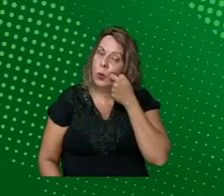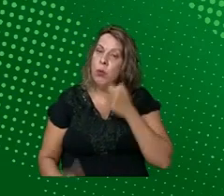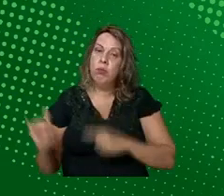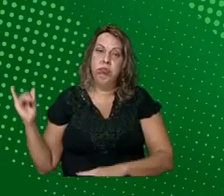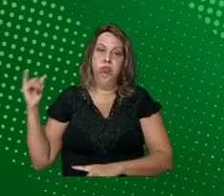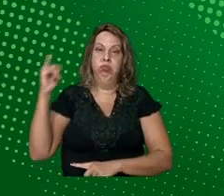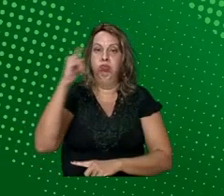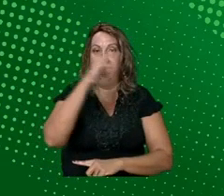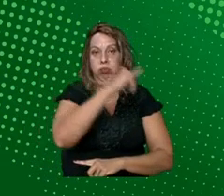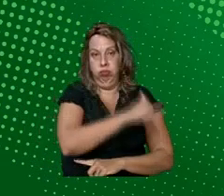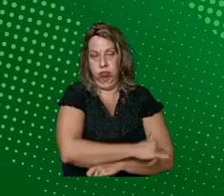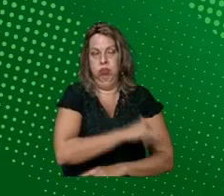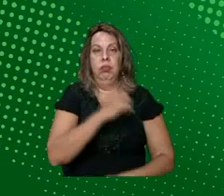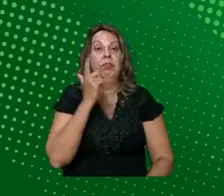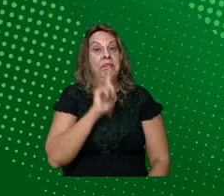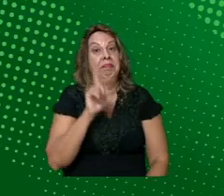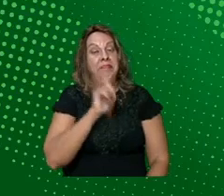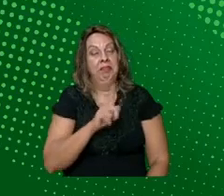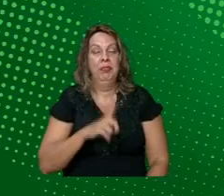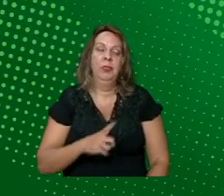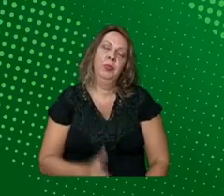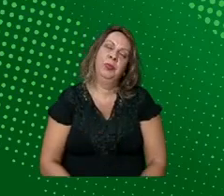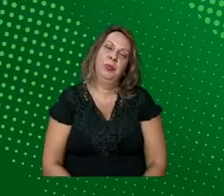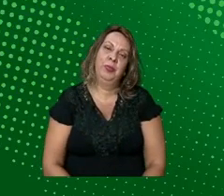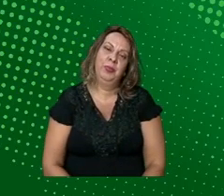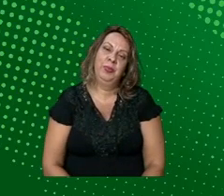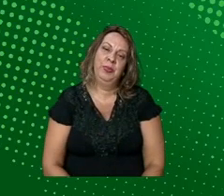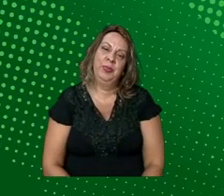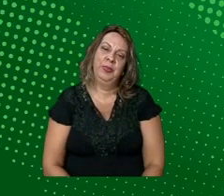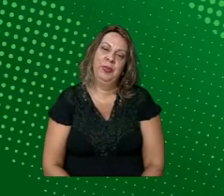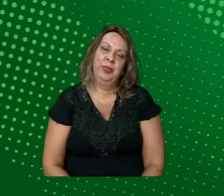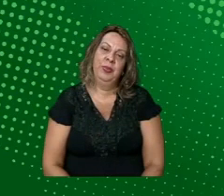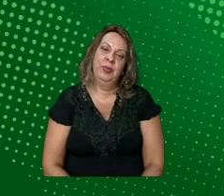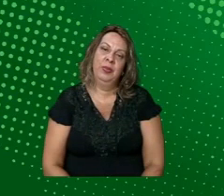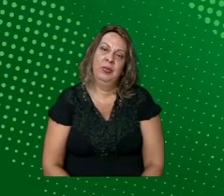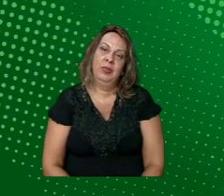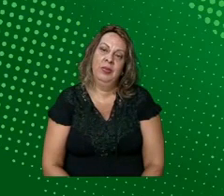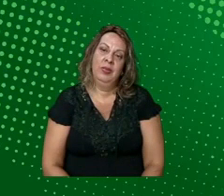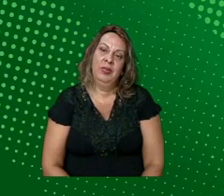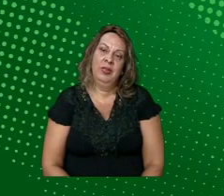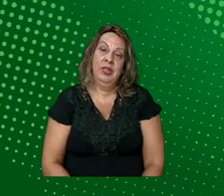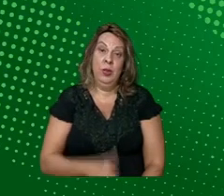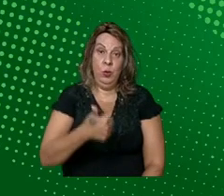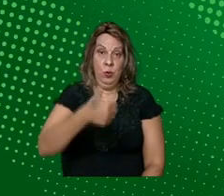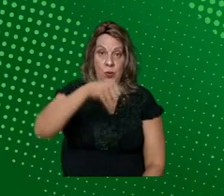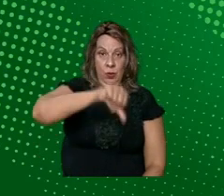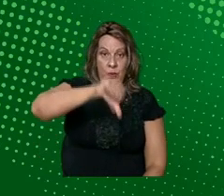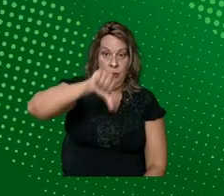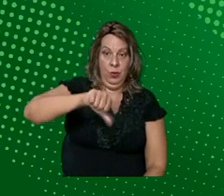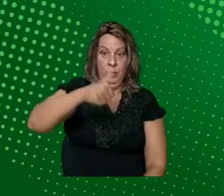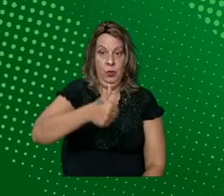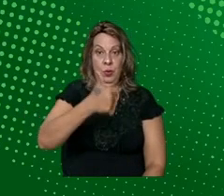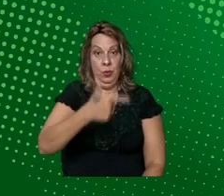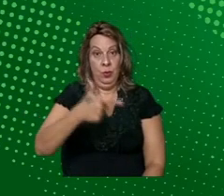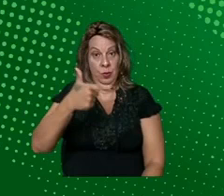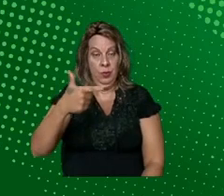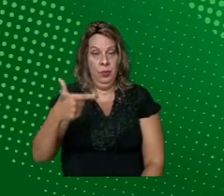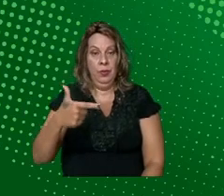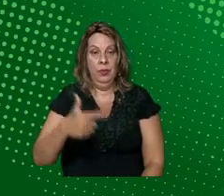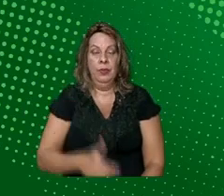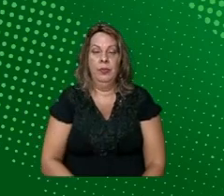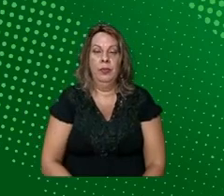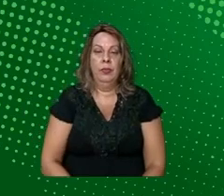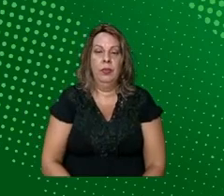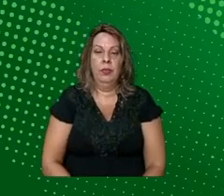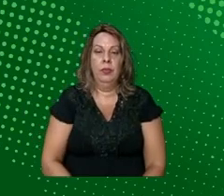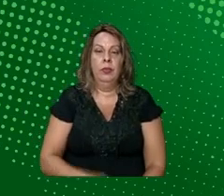Aeroporto. A Andressa foi a pé quente do G. Barbosa, Hipersul. E agora, o 99112, Isaiu